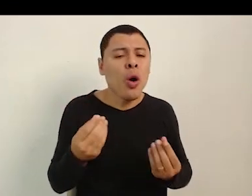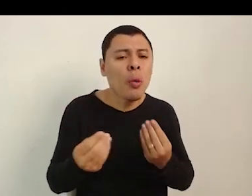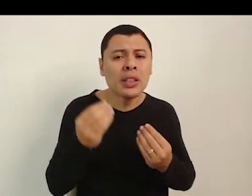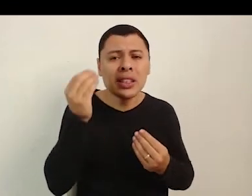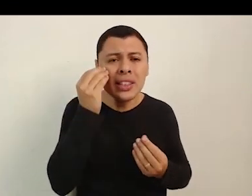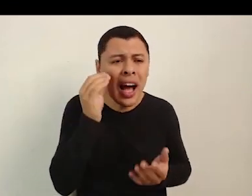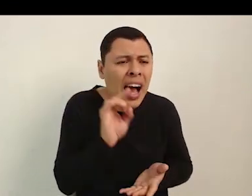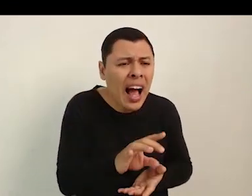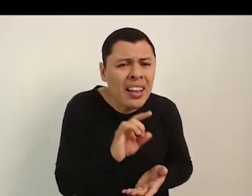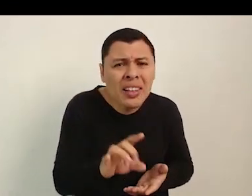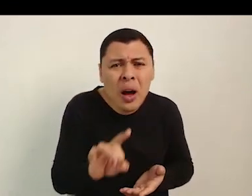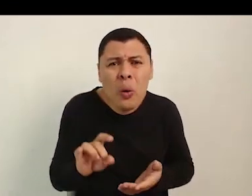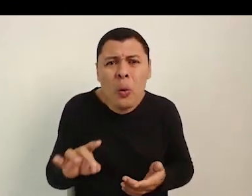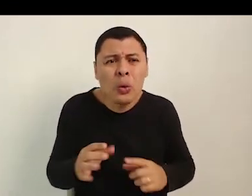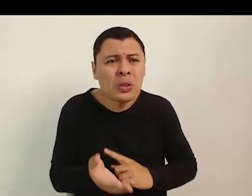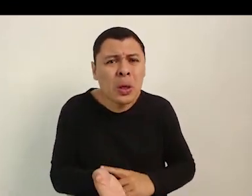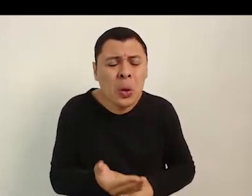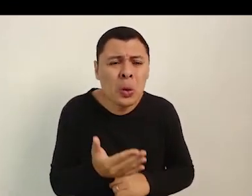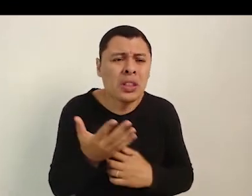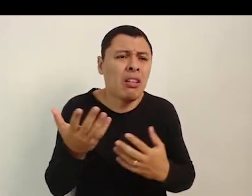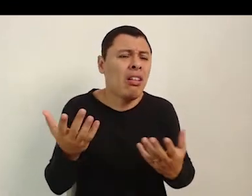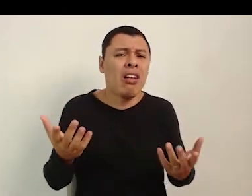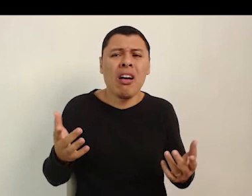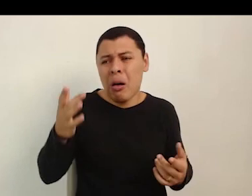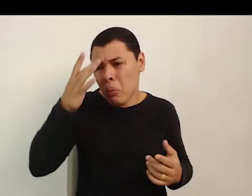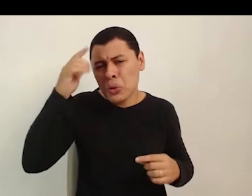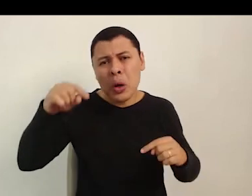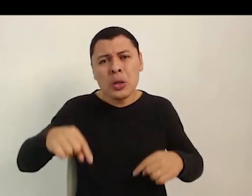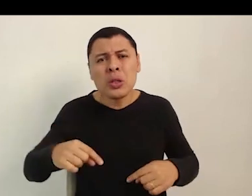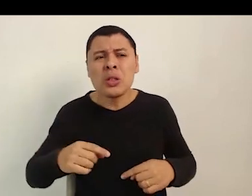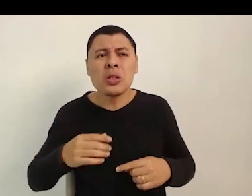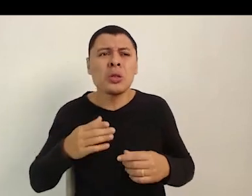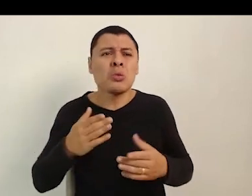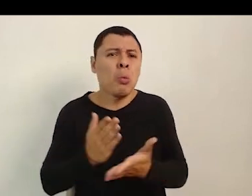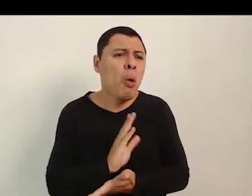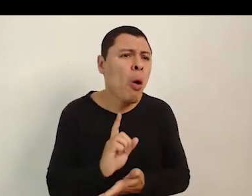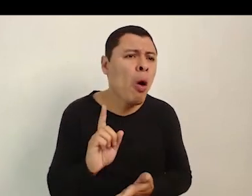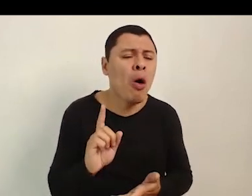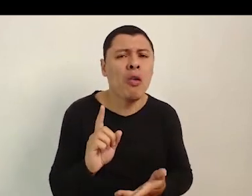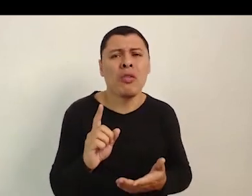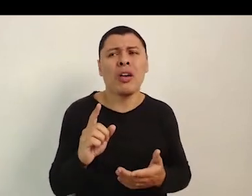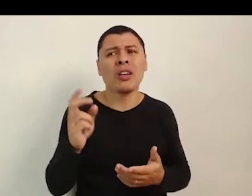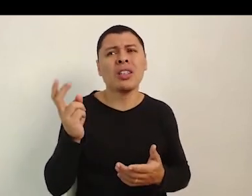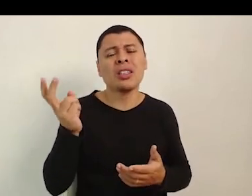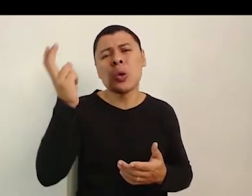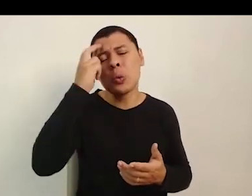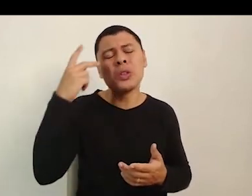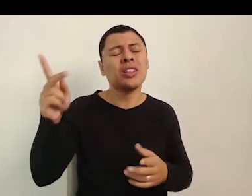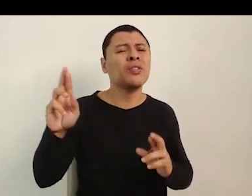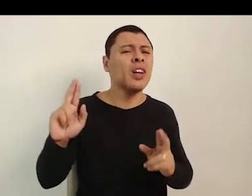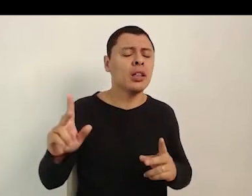as tecnologias assistivas, enfim, que é uma coisa aqui que o pessoal não aprova e não tem essa cultura, etc. Tá.